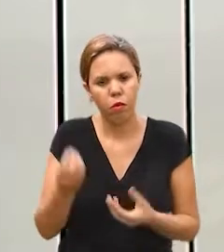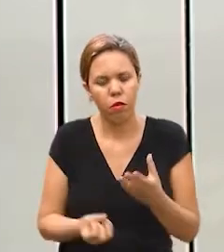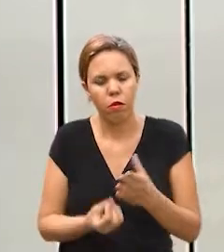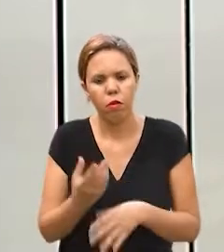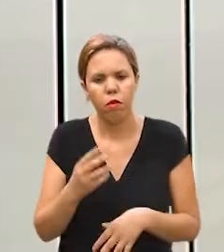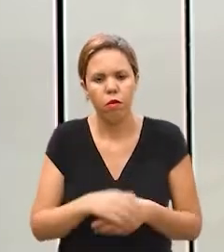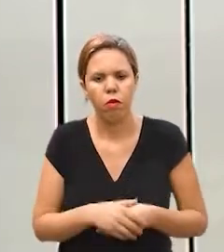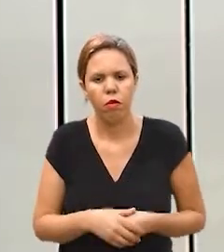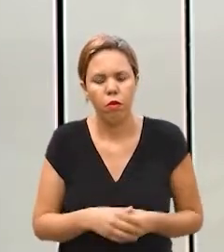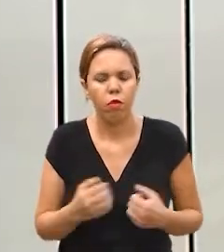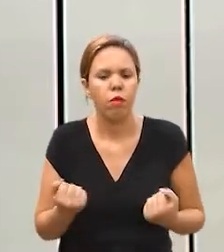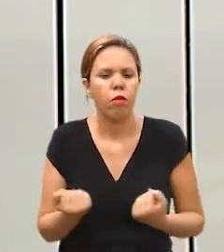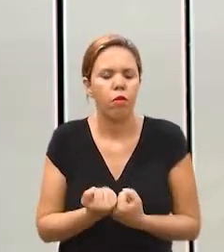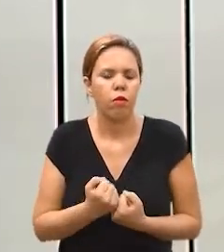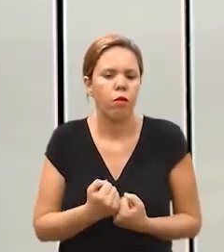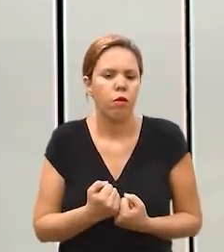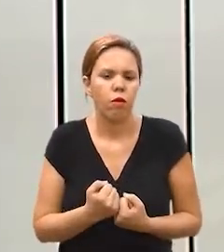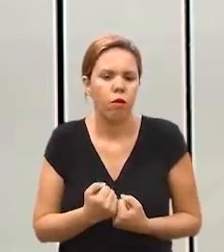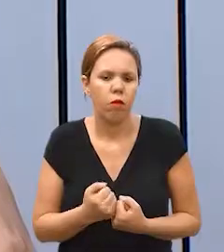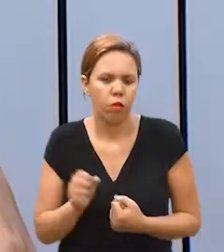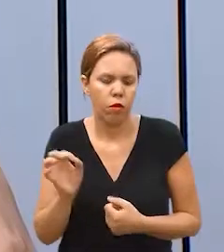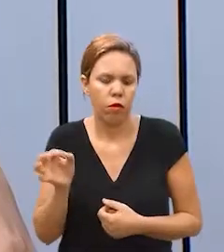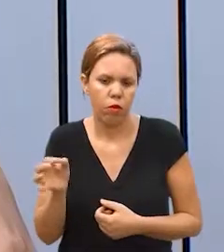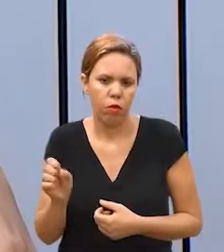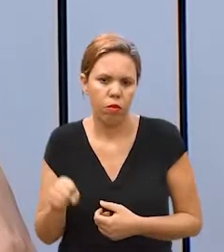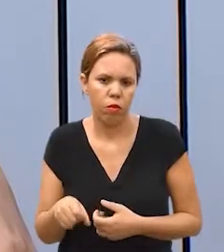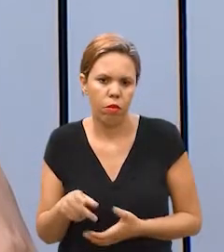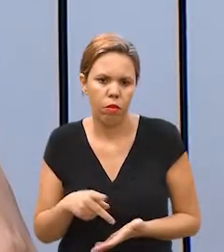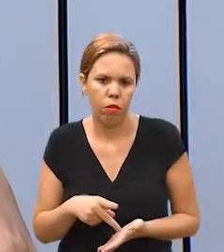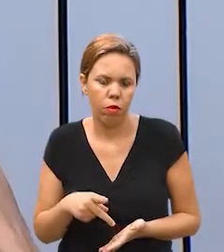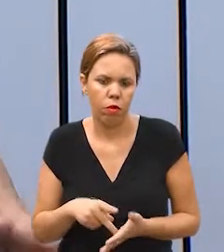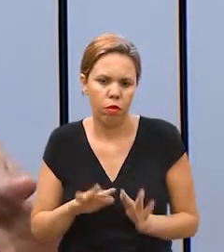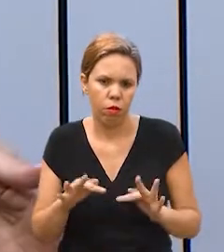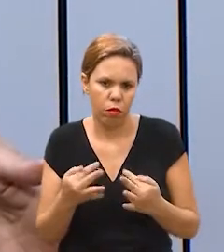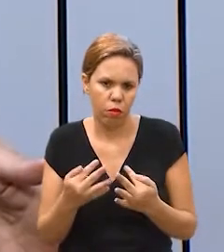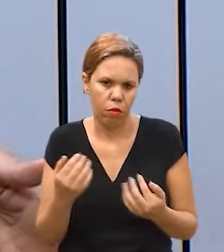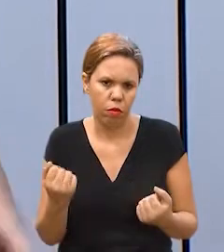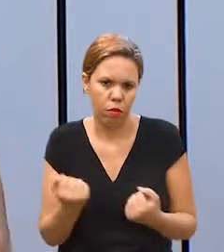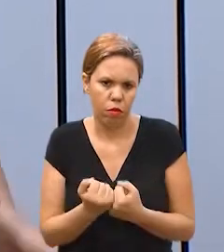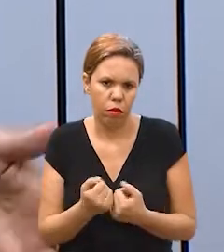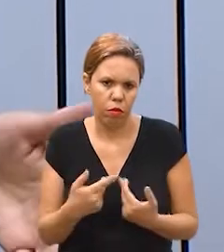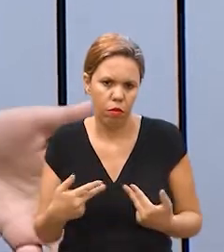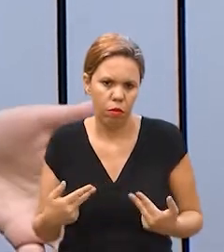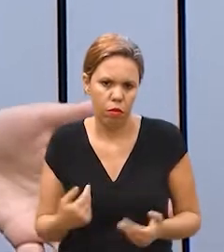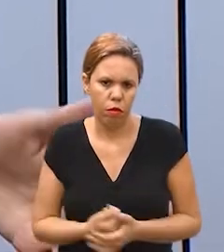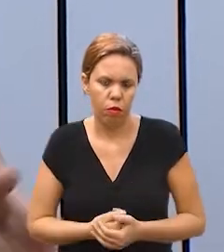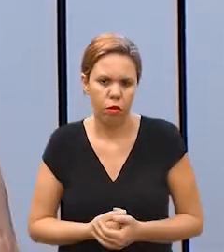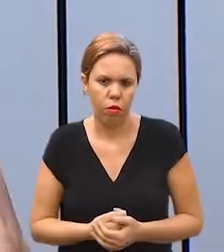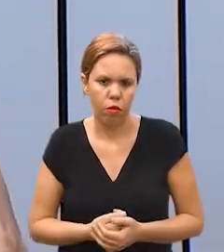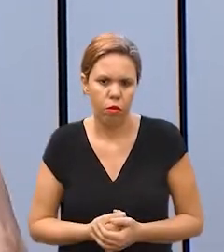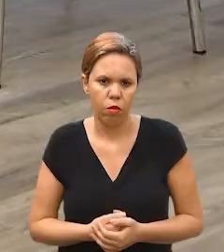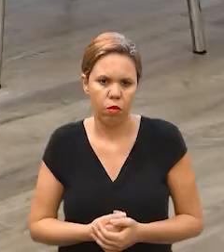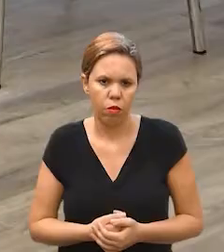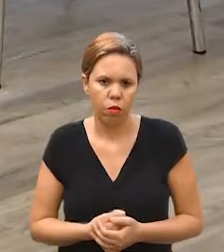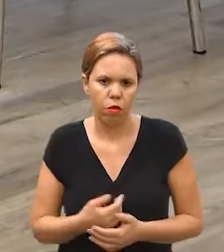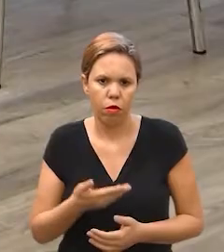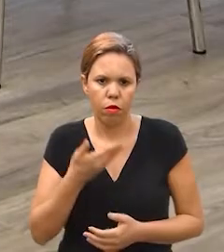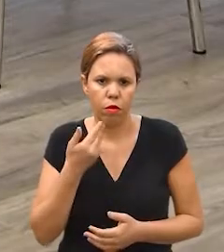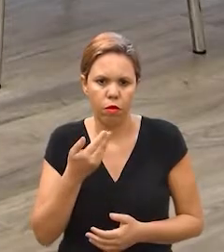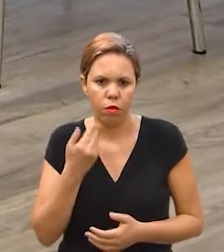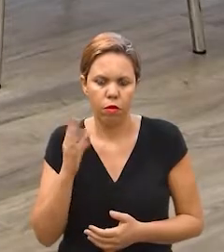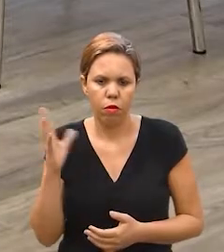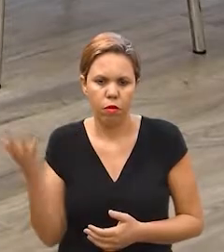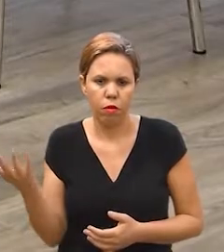o que acontece, apoiar aquela situação? Com certeza, quando a família apoia, as coisas elas são